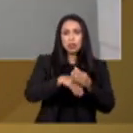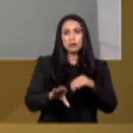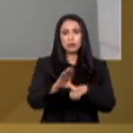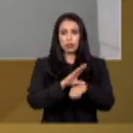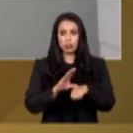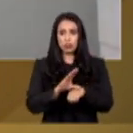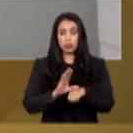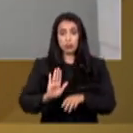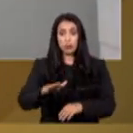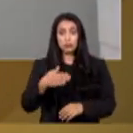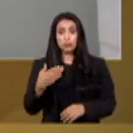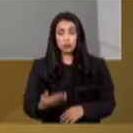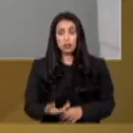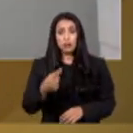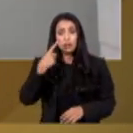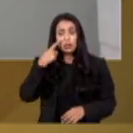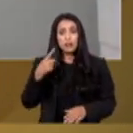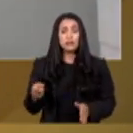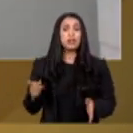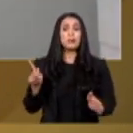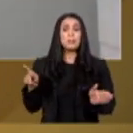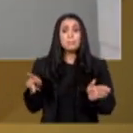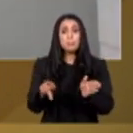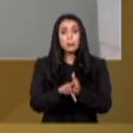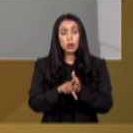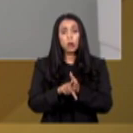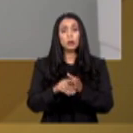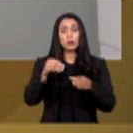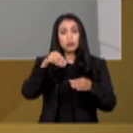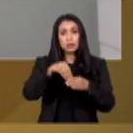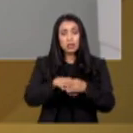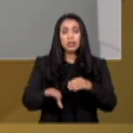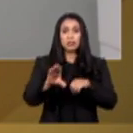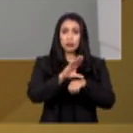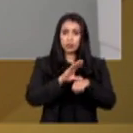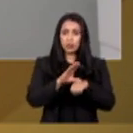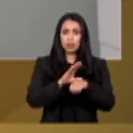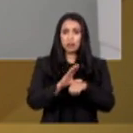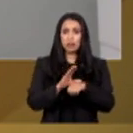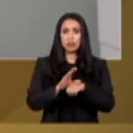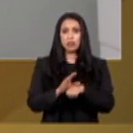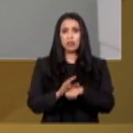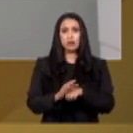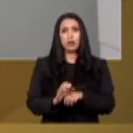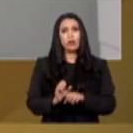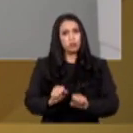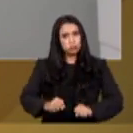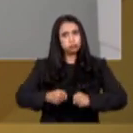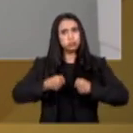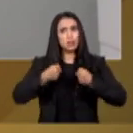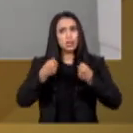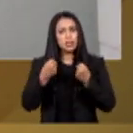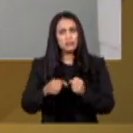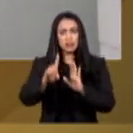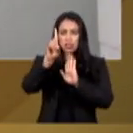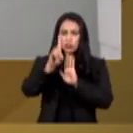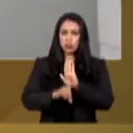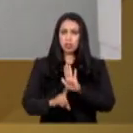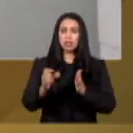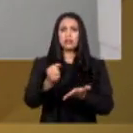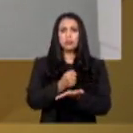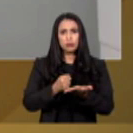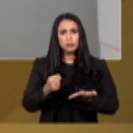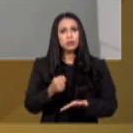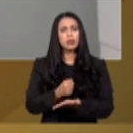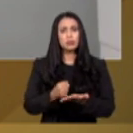então enquanto na atividade propriamente gigante deve haver uma atuação signo podemos ficar em defesa dos direitos fundamentais